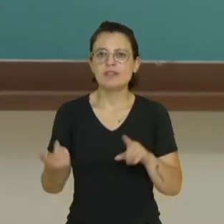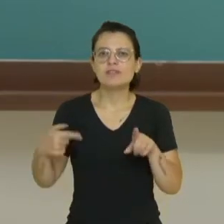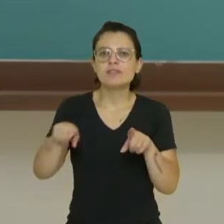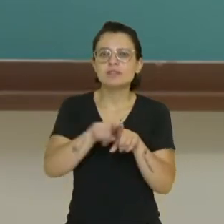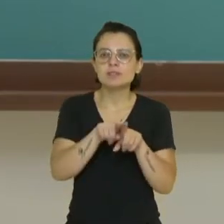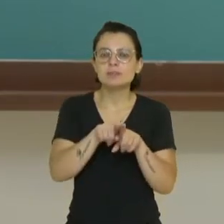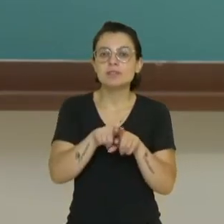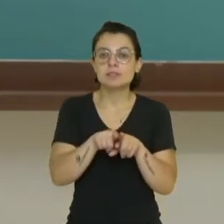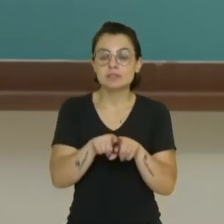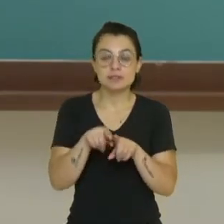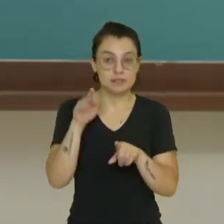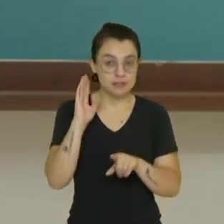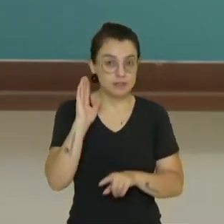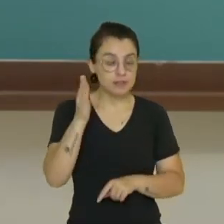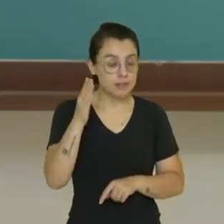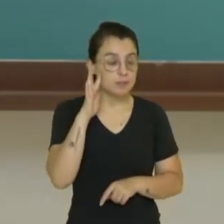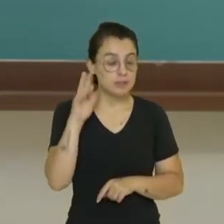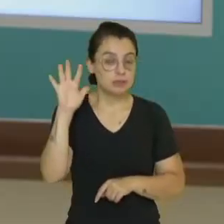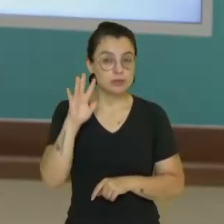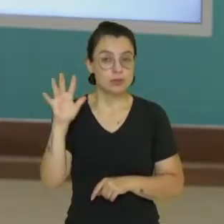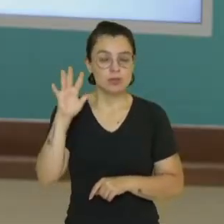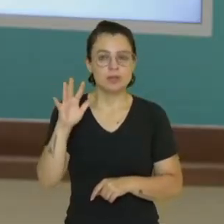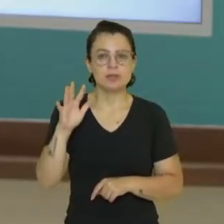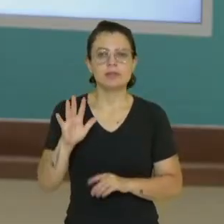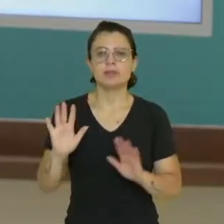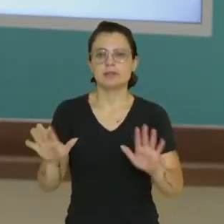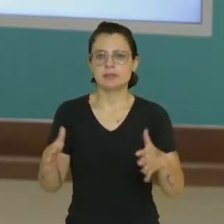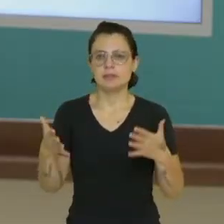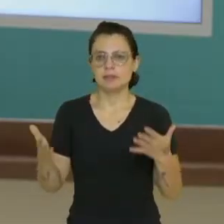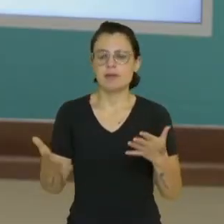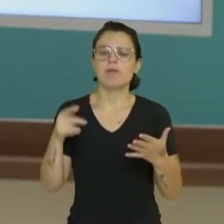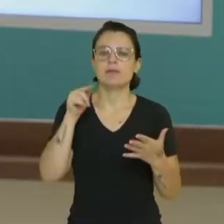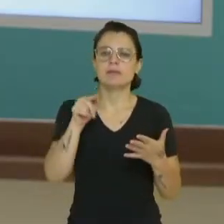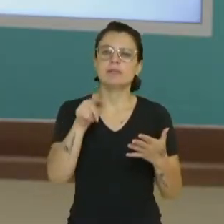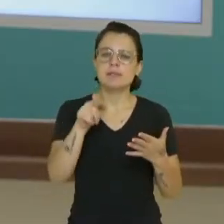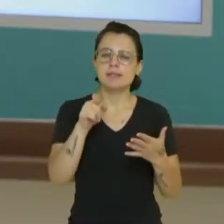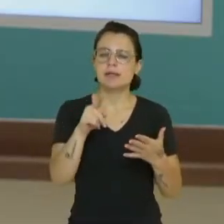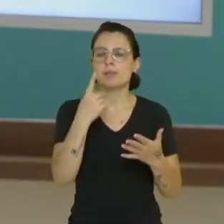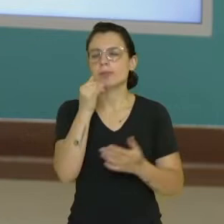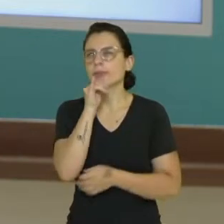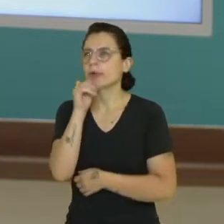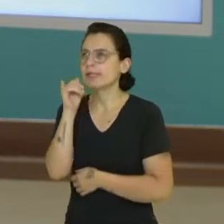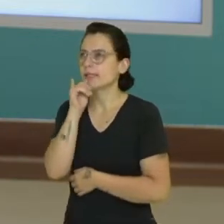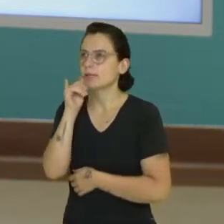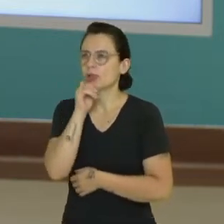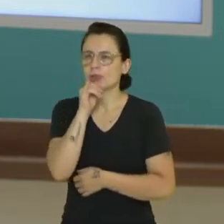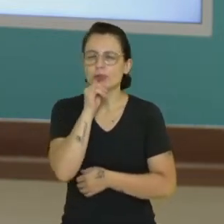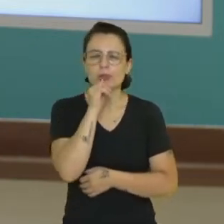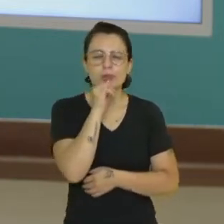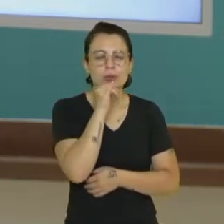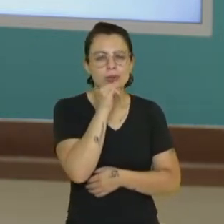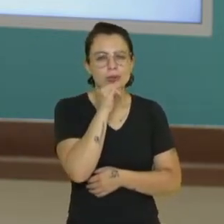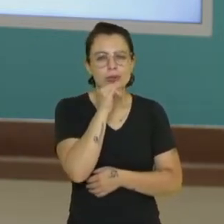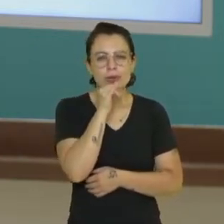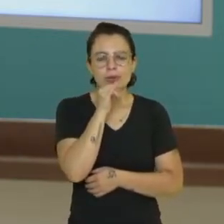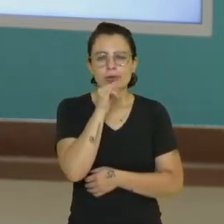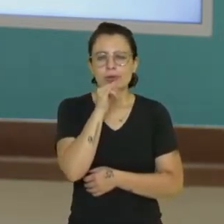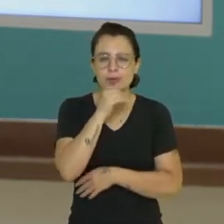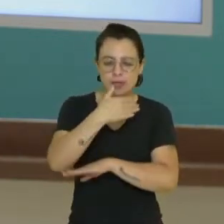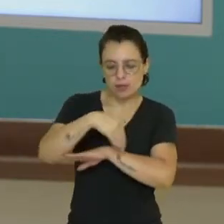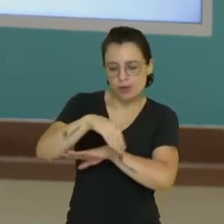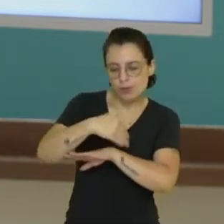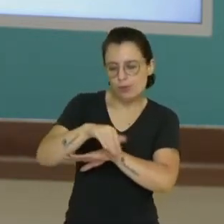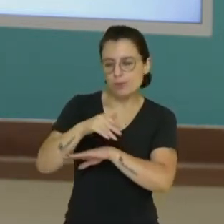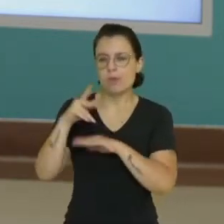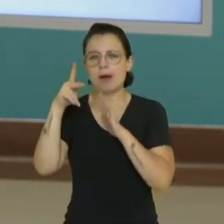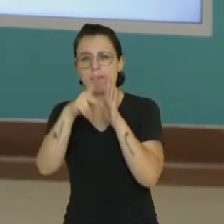Voltamos. E aí, ficou pensando? Então você, por exemplo, já ficou, por exemplo, na rua, num